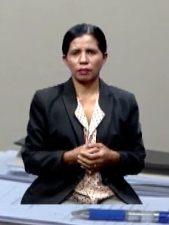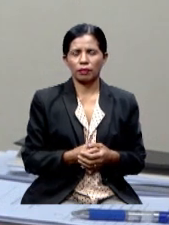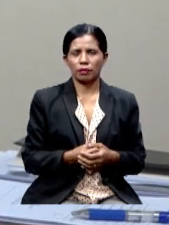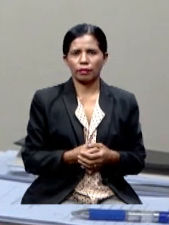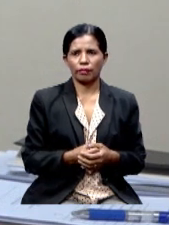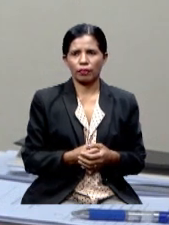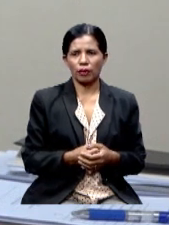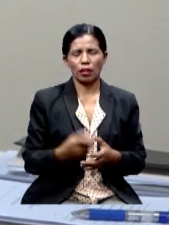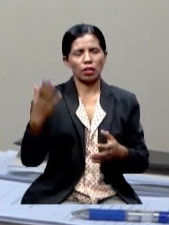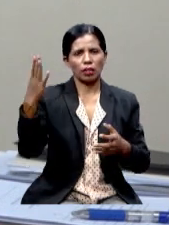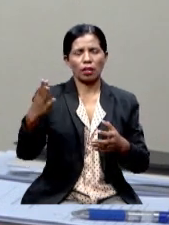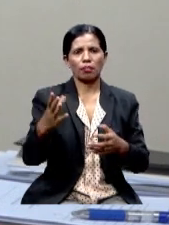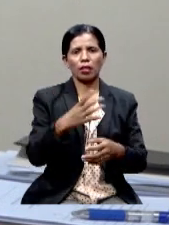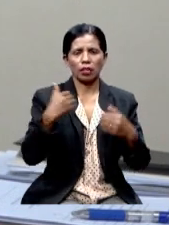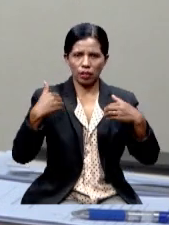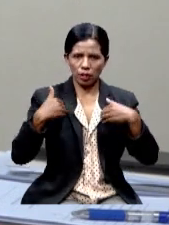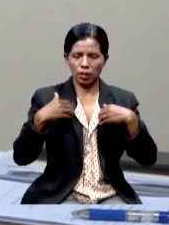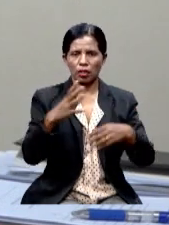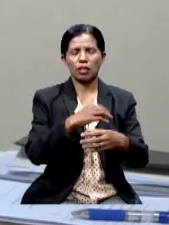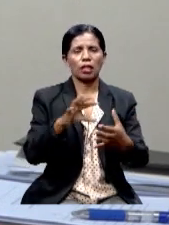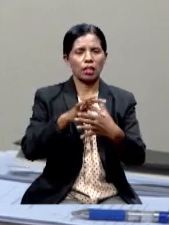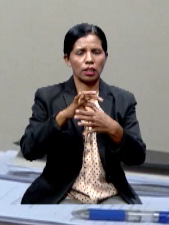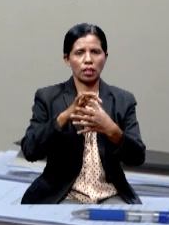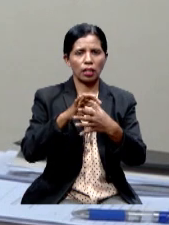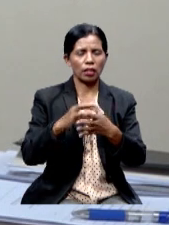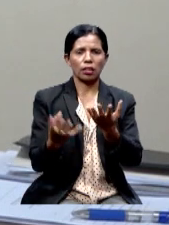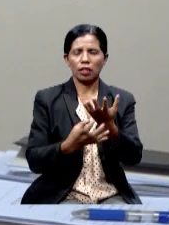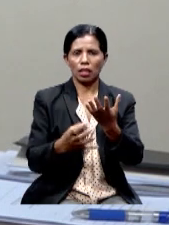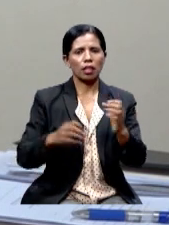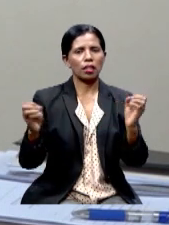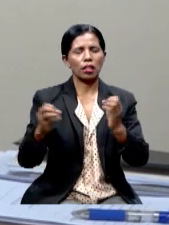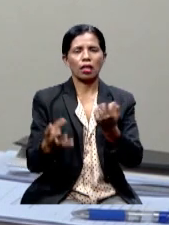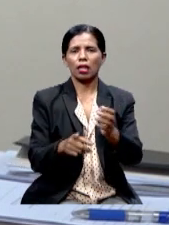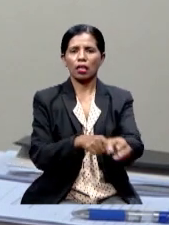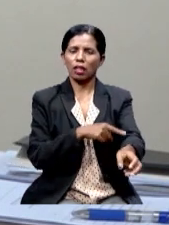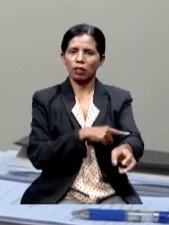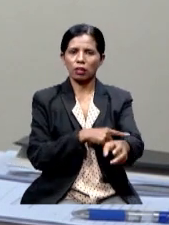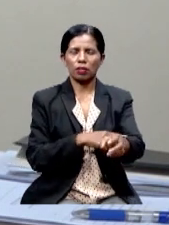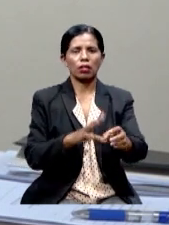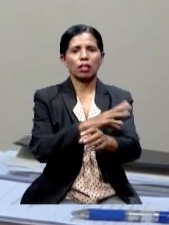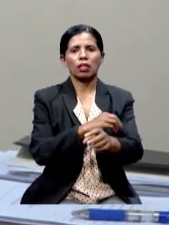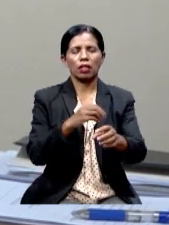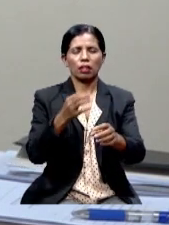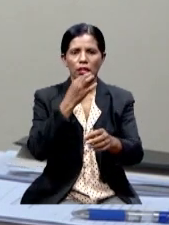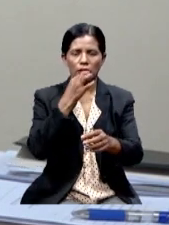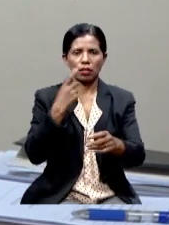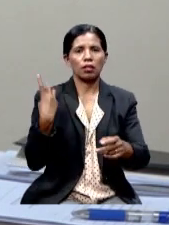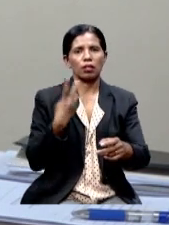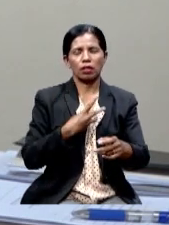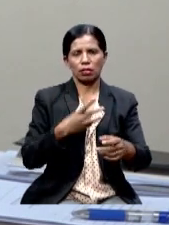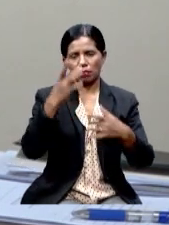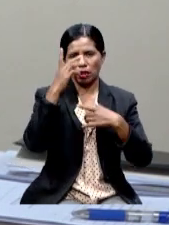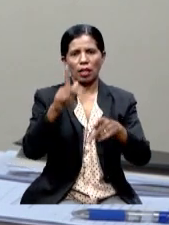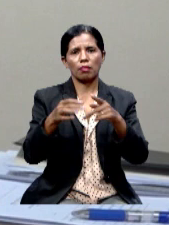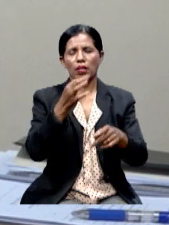iha micro-organismo balo, ne vê que o agira quando ita tem la tasak, e nela mate. Nela mata eu ida nem quando é